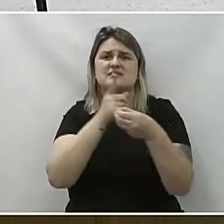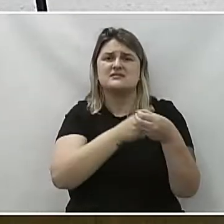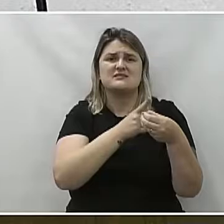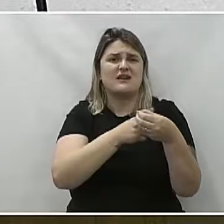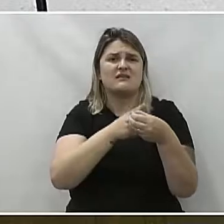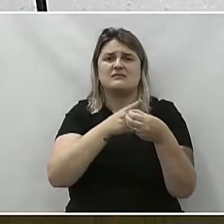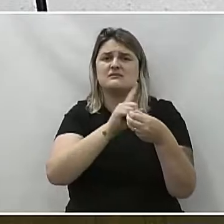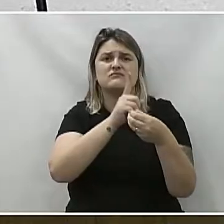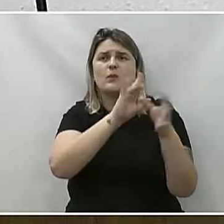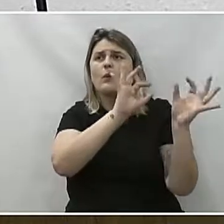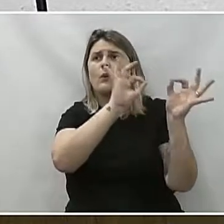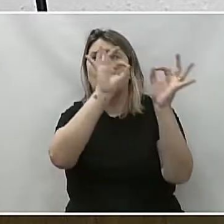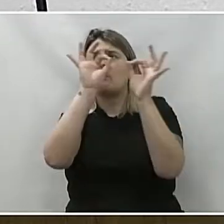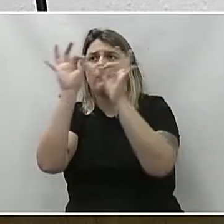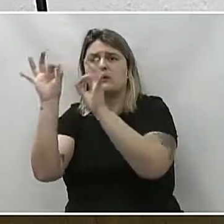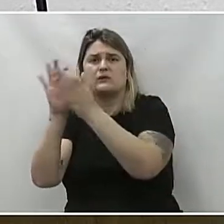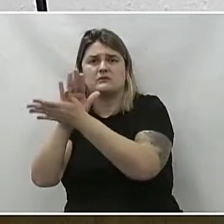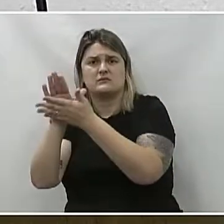alguns aspectos.